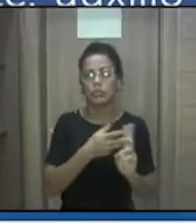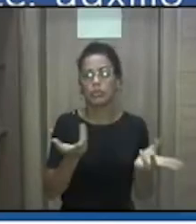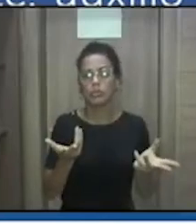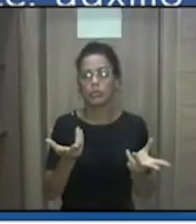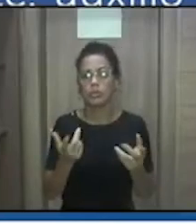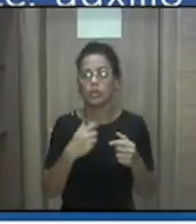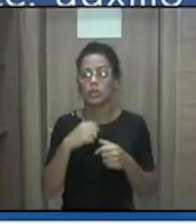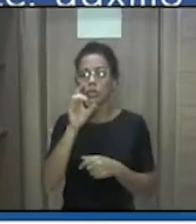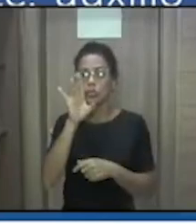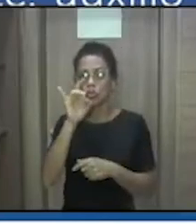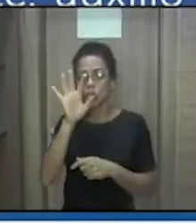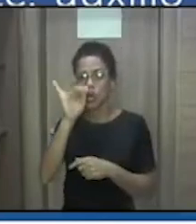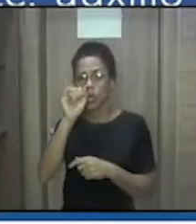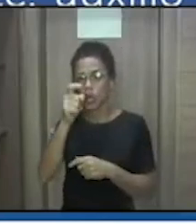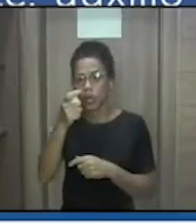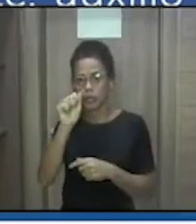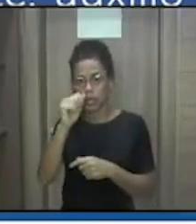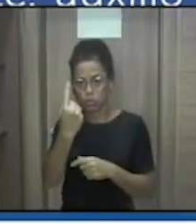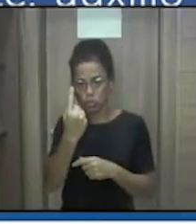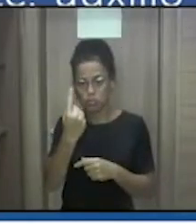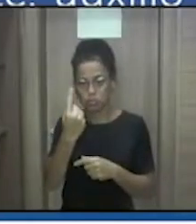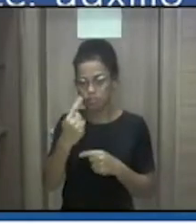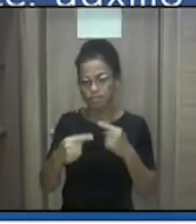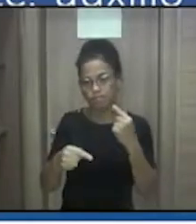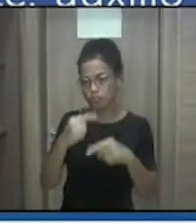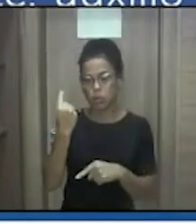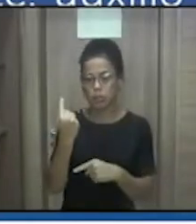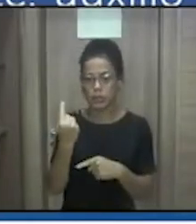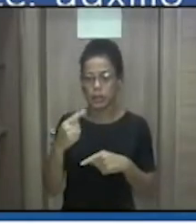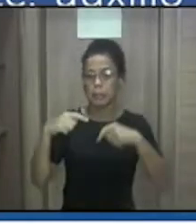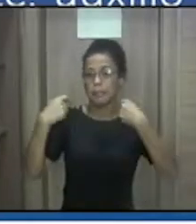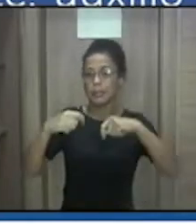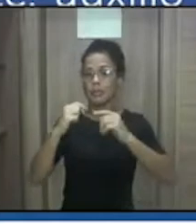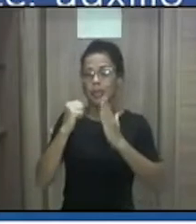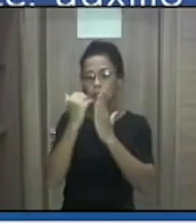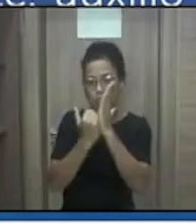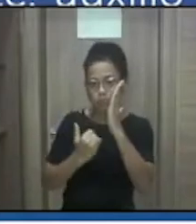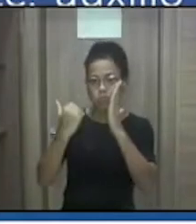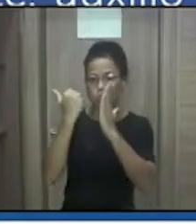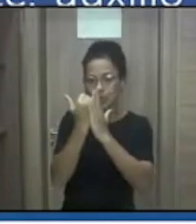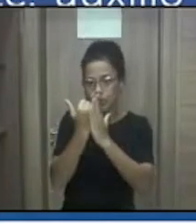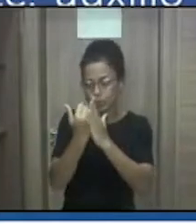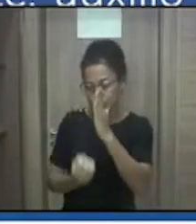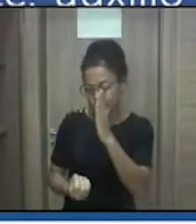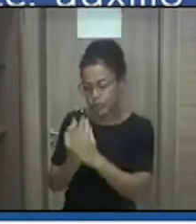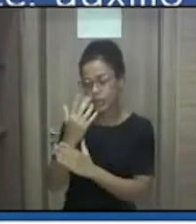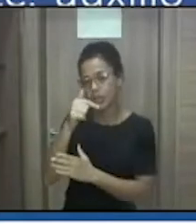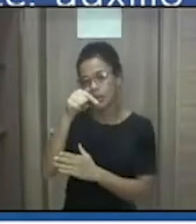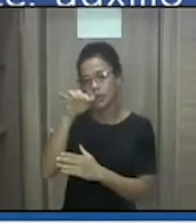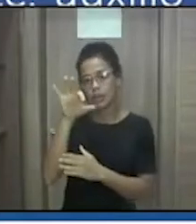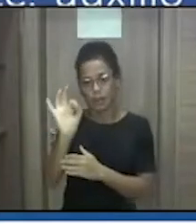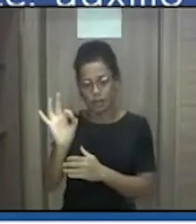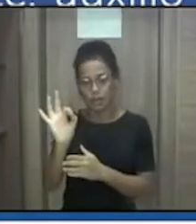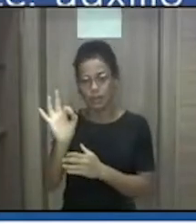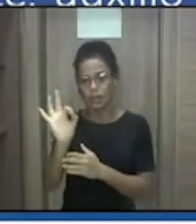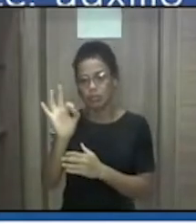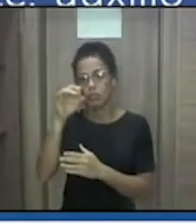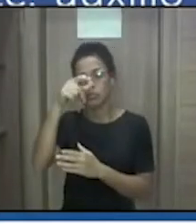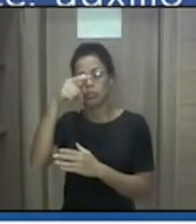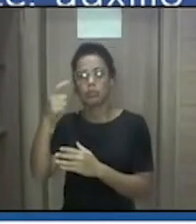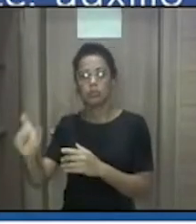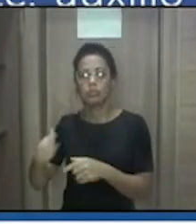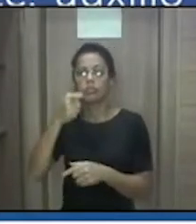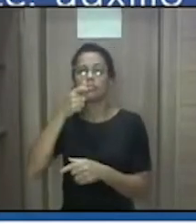não seria suficiente, então trabalhamos aí com a produção de 70 próteses por mês numa área de um laboratório de 40